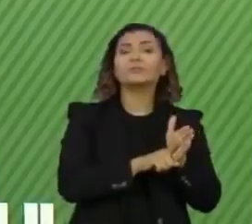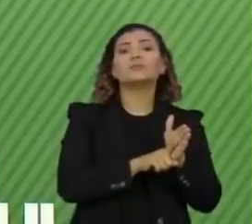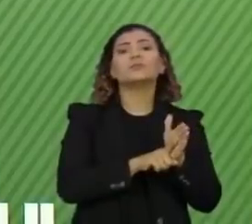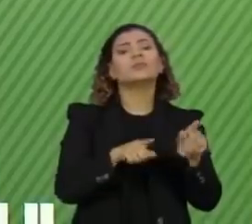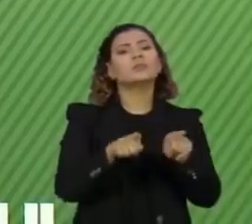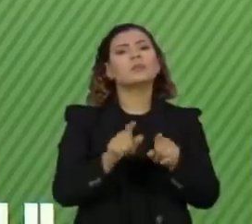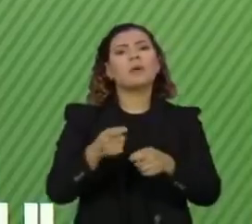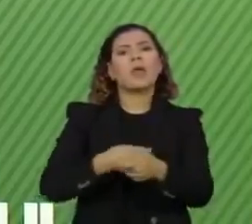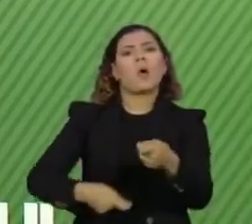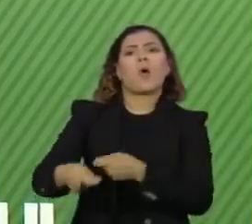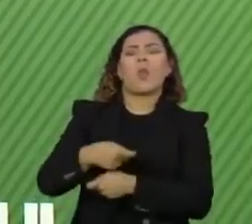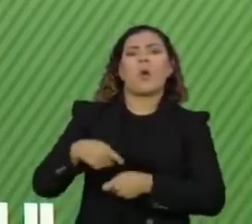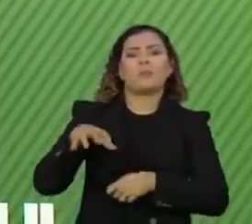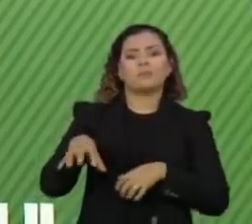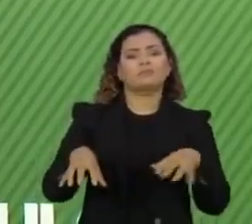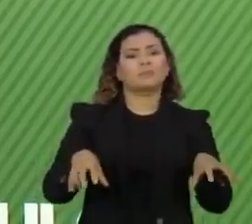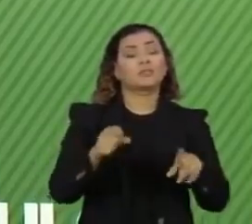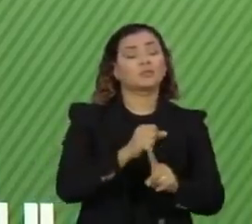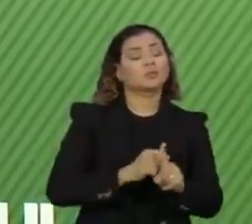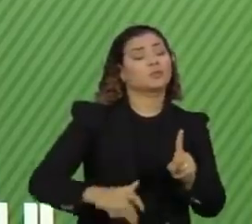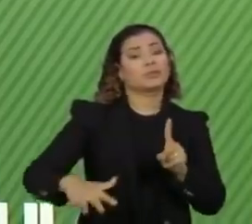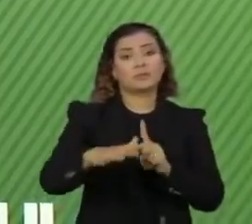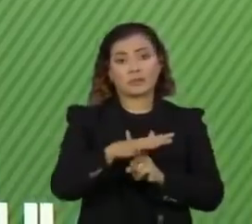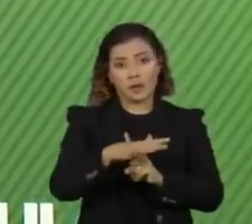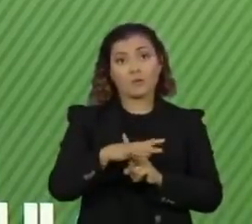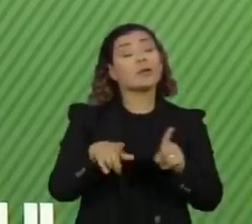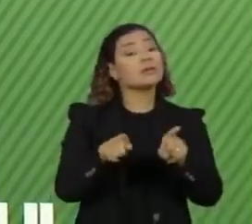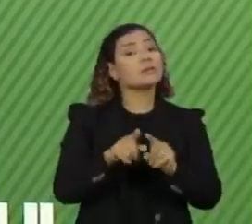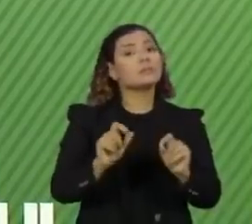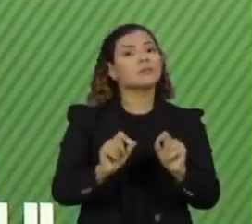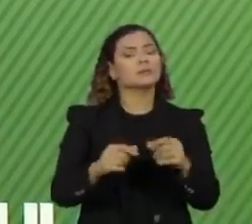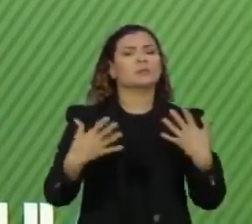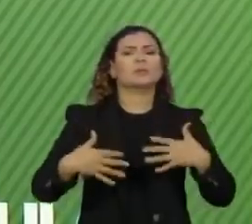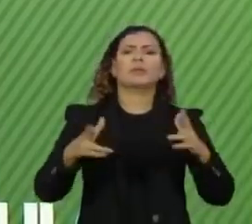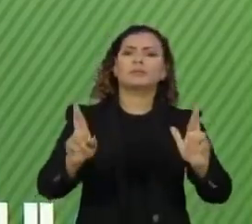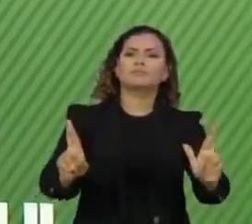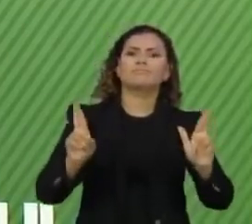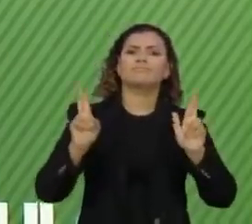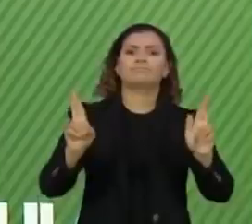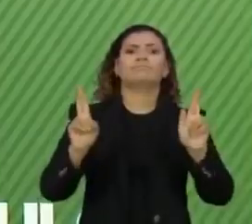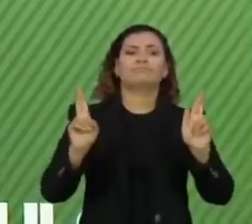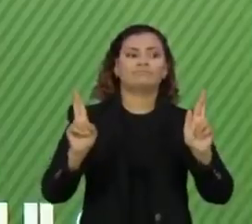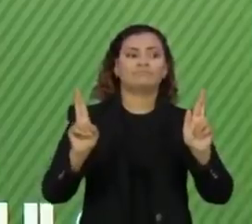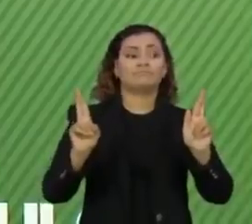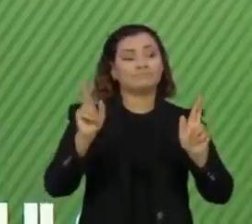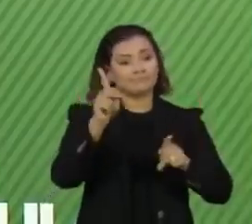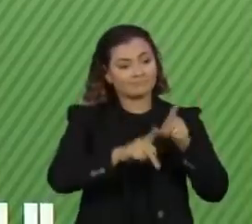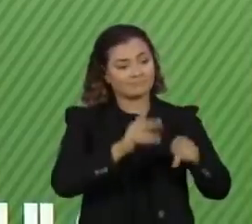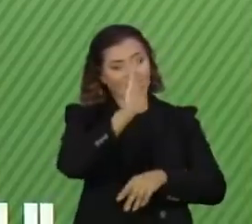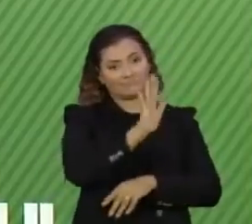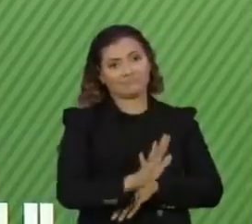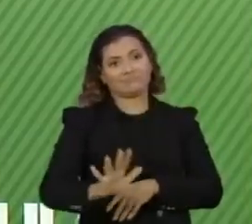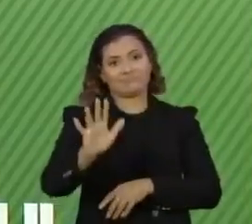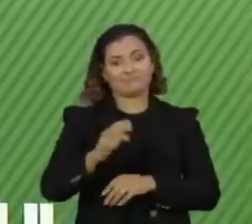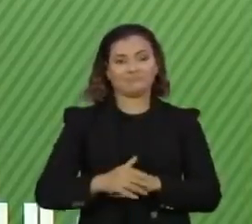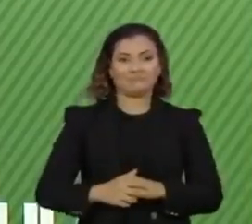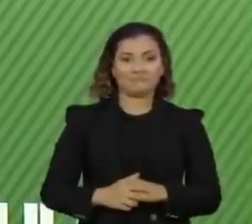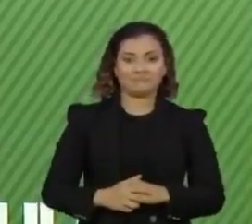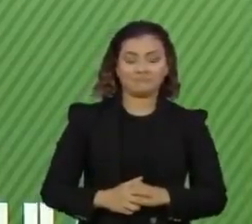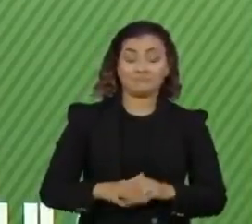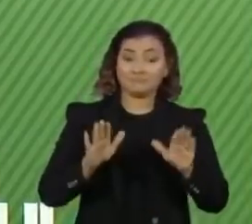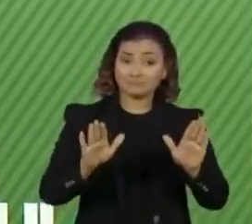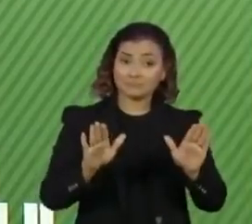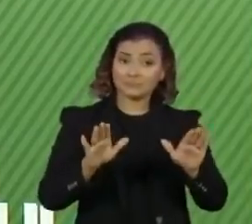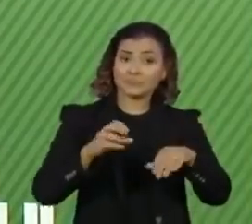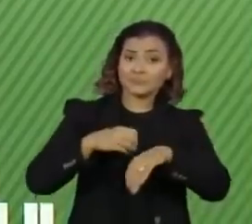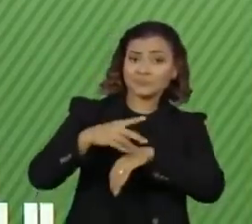também um ativo econômico, social e um ativo de esperança para os brasileiros. Mas eu